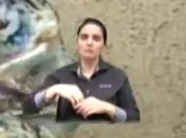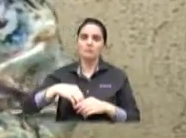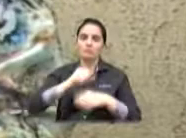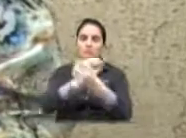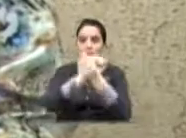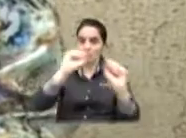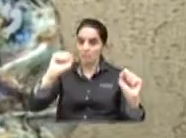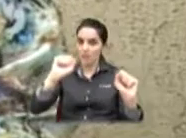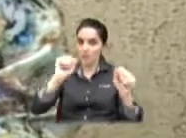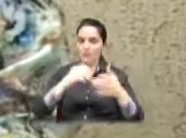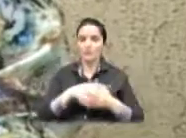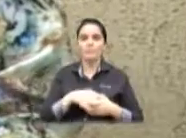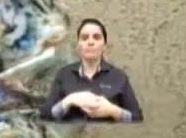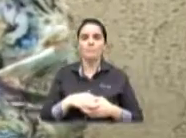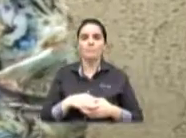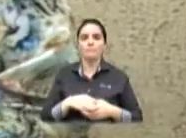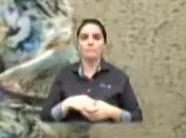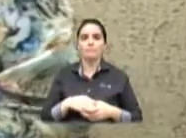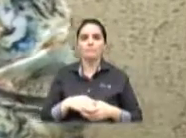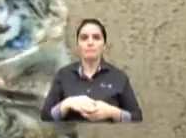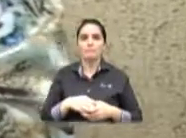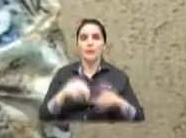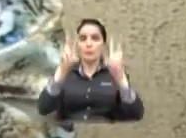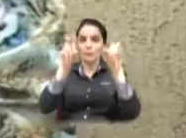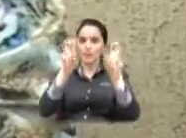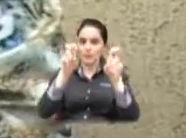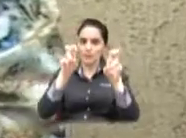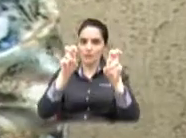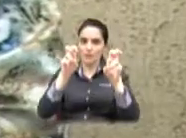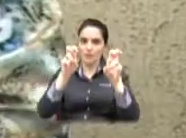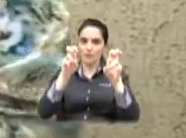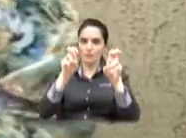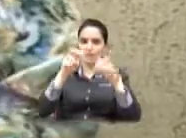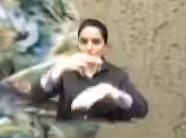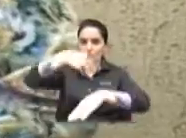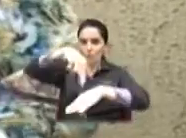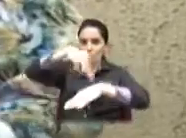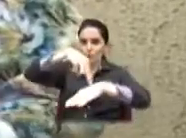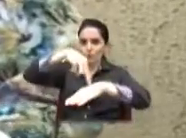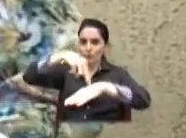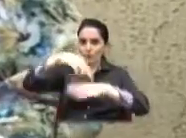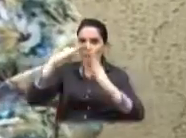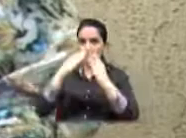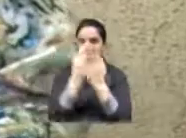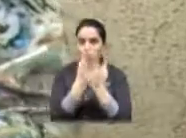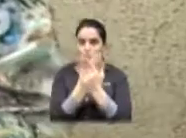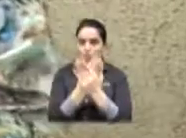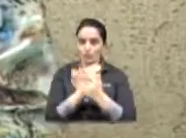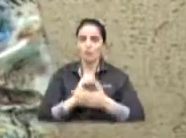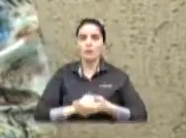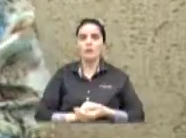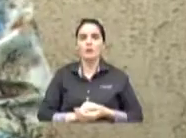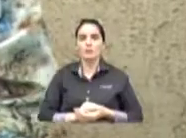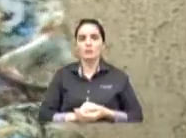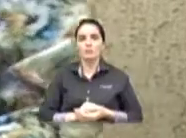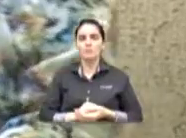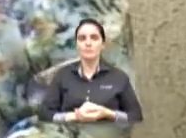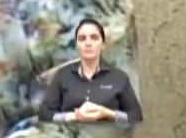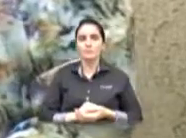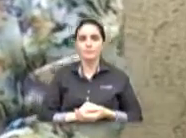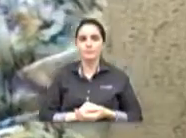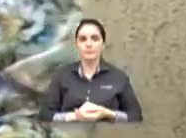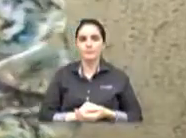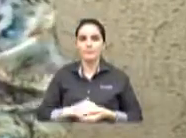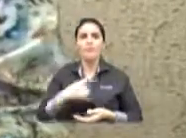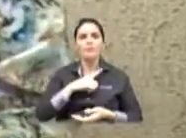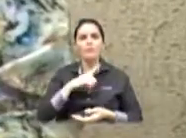escola esse trabalho que vai ser feito no castelo branco já vai ser publicado no informativo então é que nós